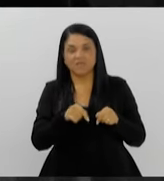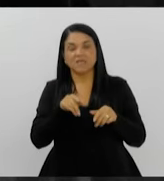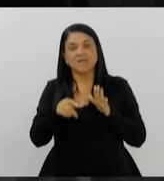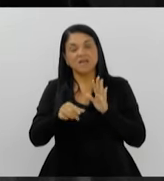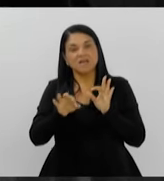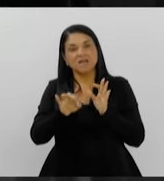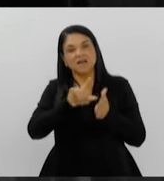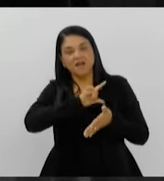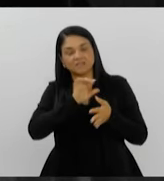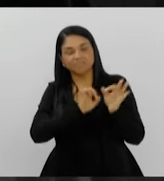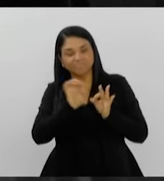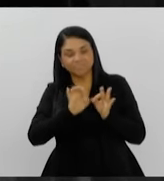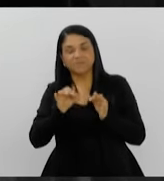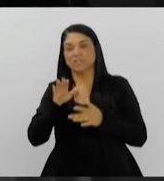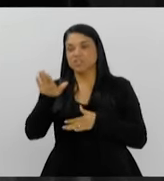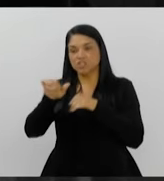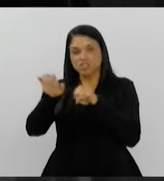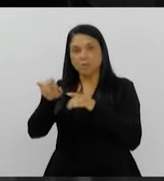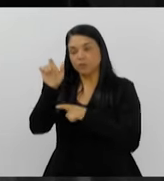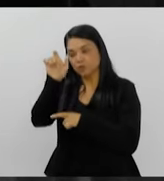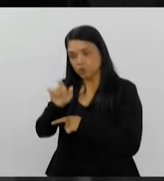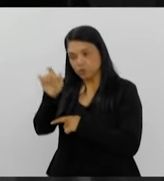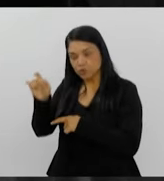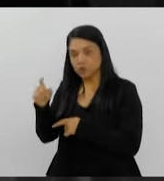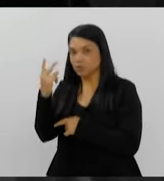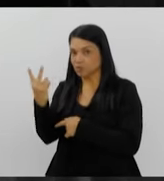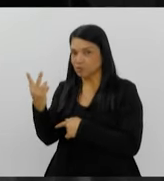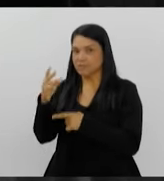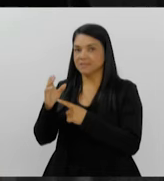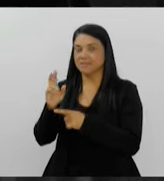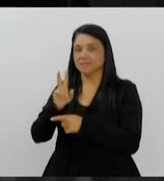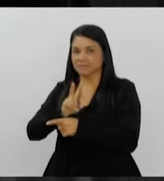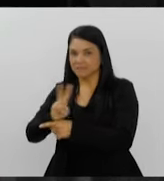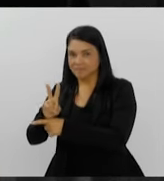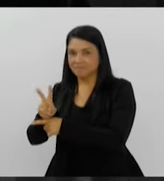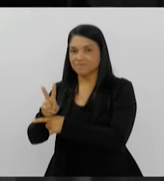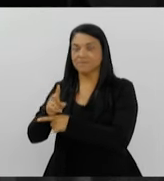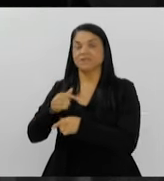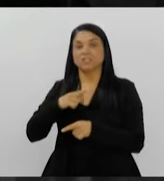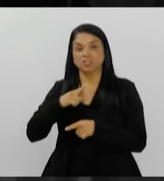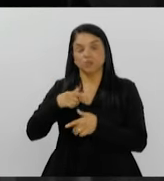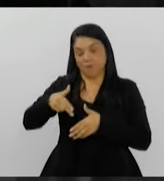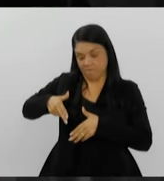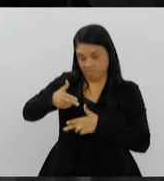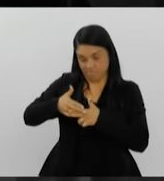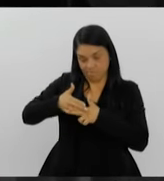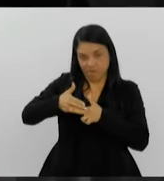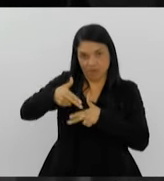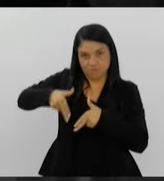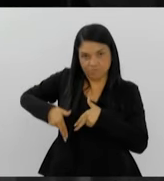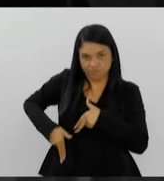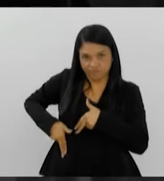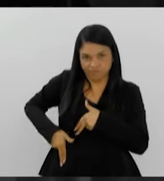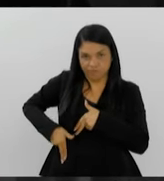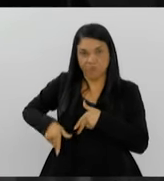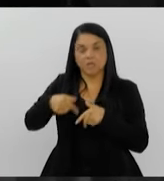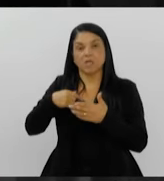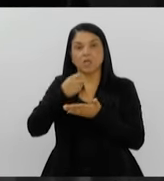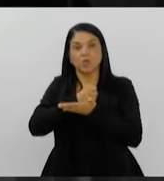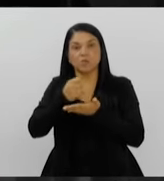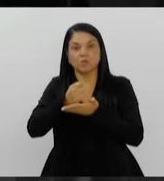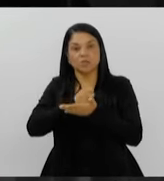os seus seguranças armados ele empunhava uma faca sob a blusa ele contratou ou chamou um